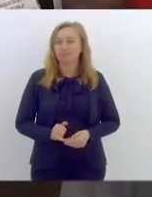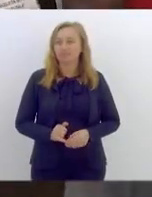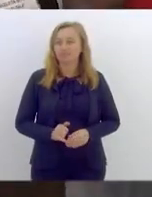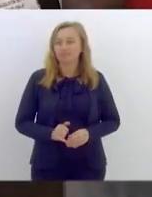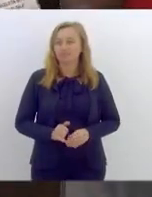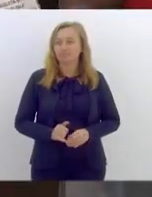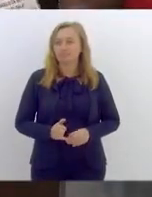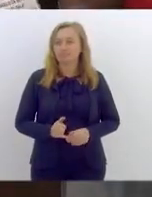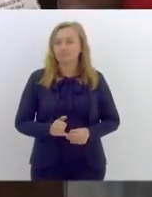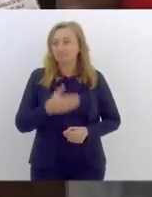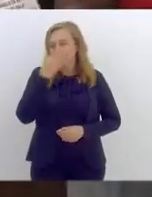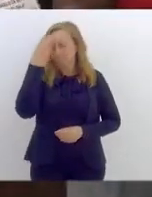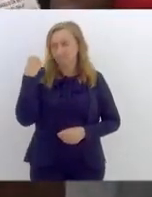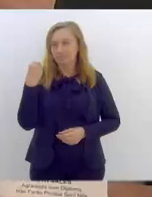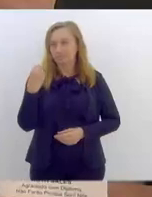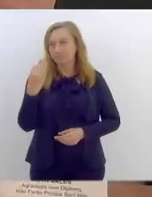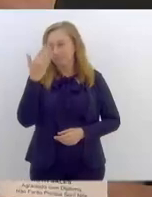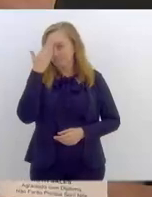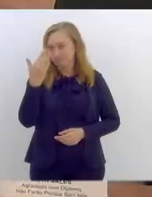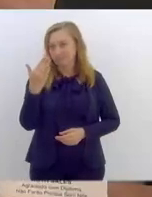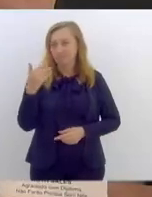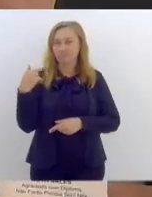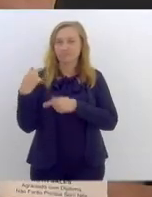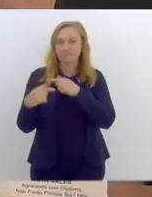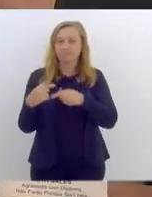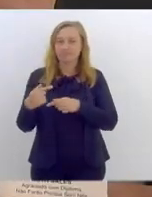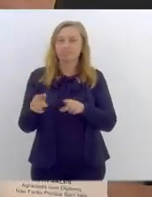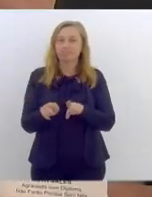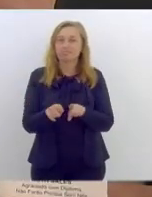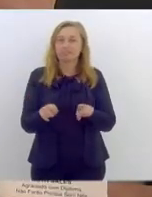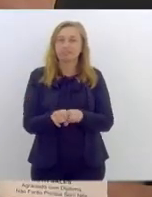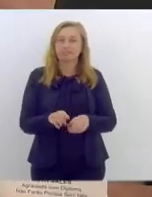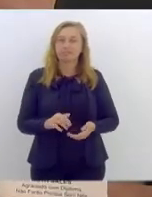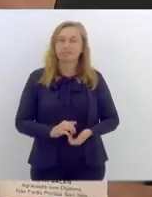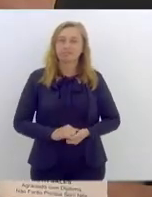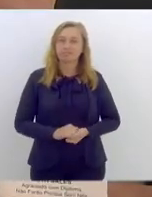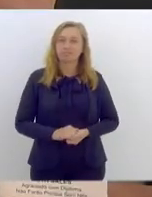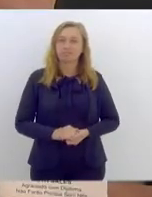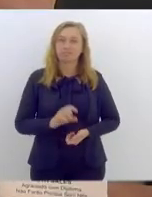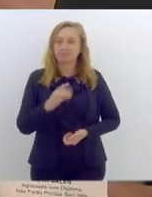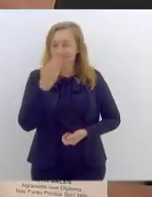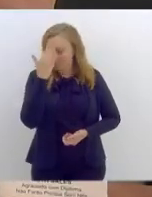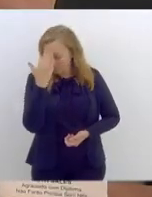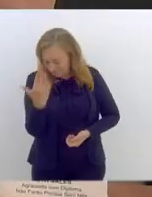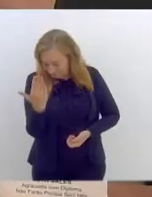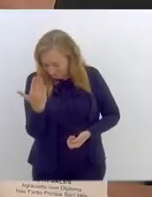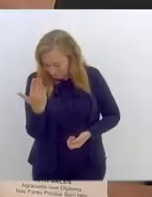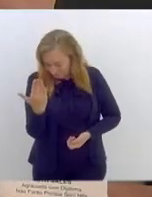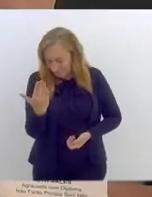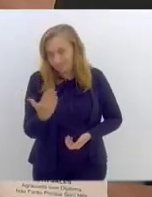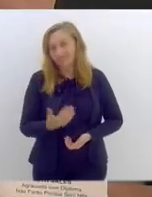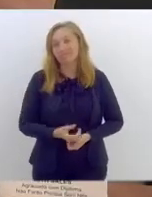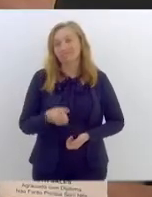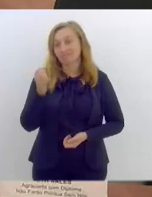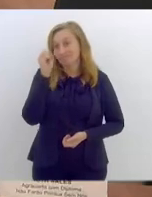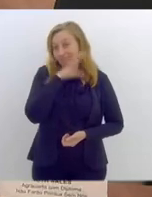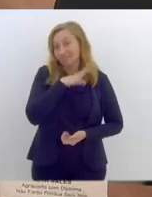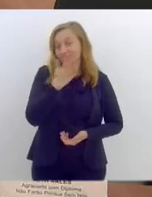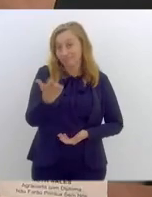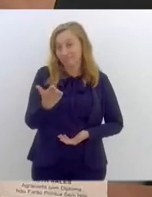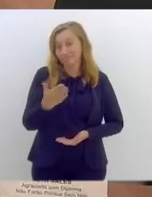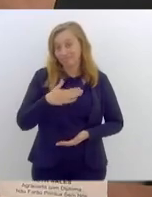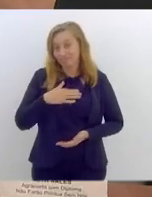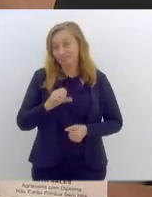Eu esqueci de agradecer a nossa ancestralidade. Então, eu estou aqui agradecendo, porque é um absurdo isso, né, que eu